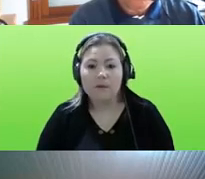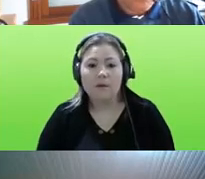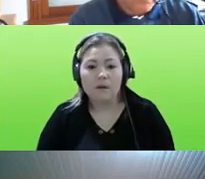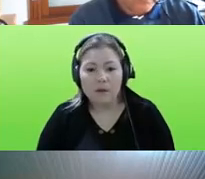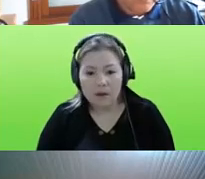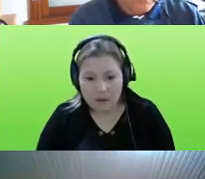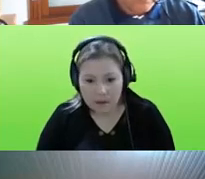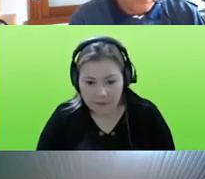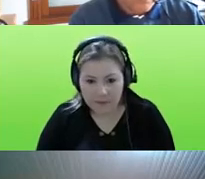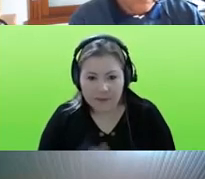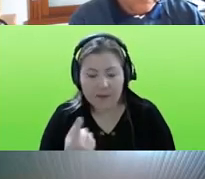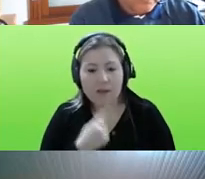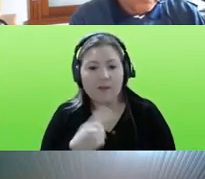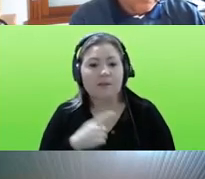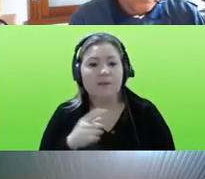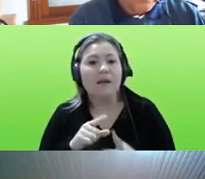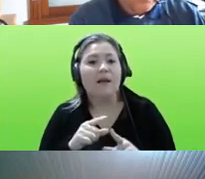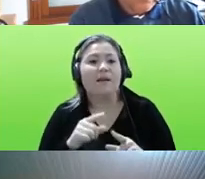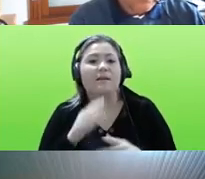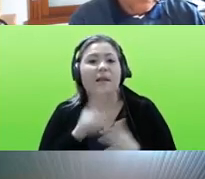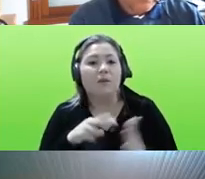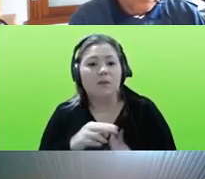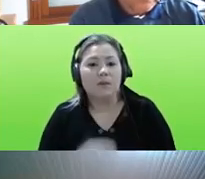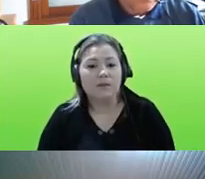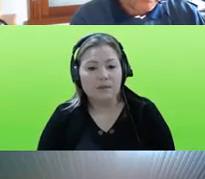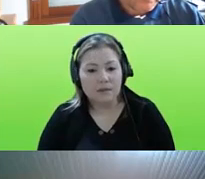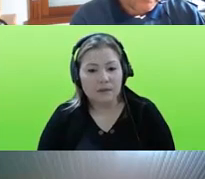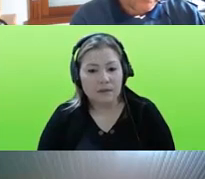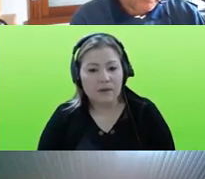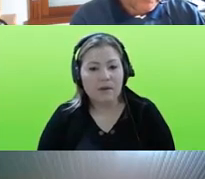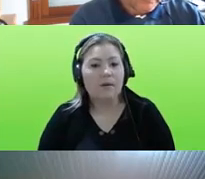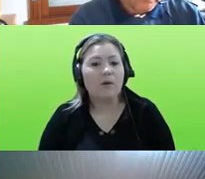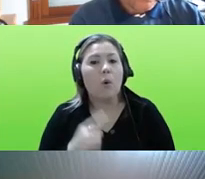das nossas leituras aqui, porque, como foi dito